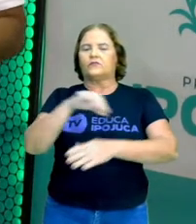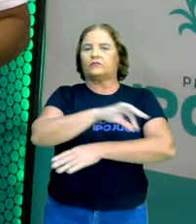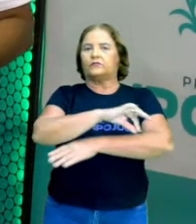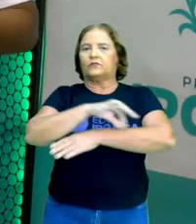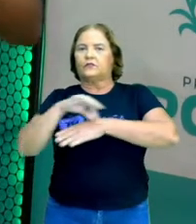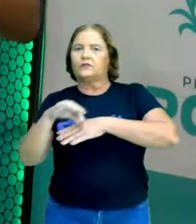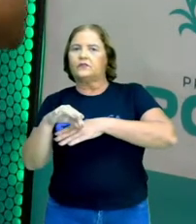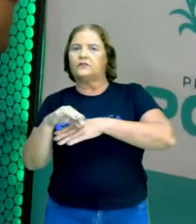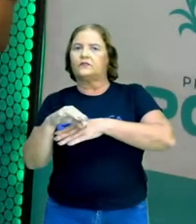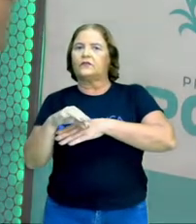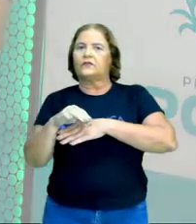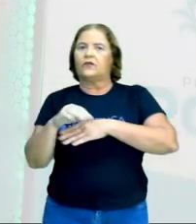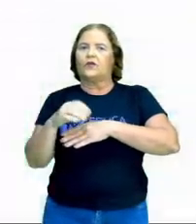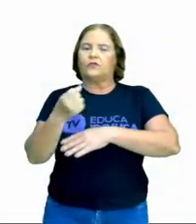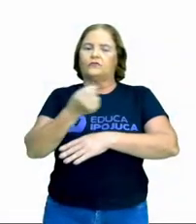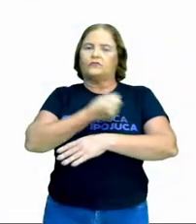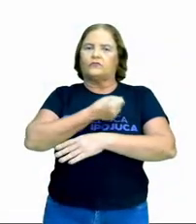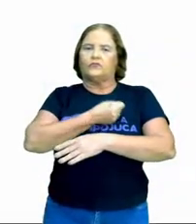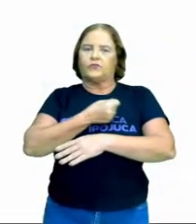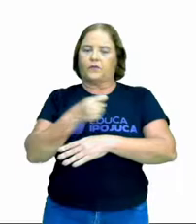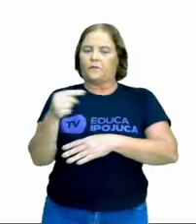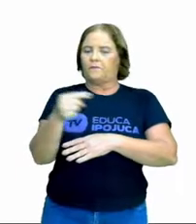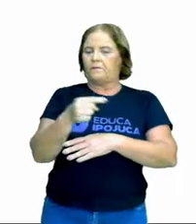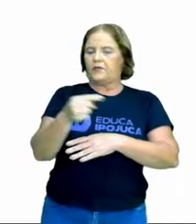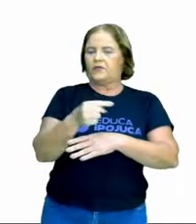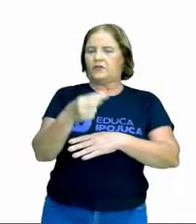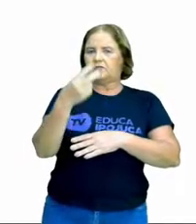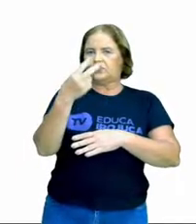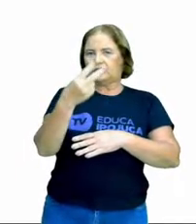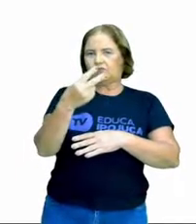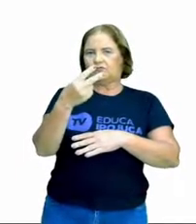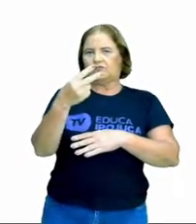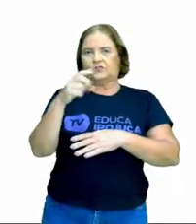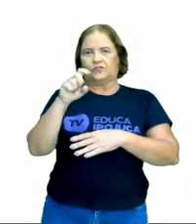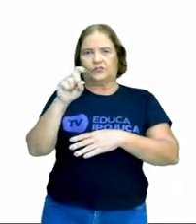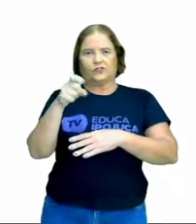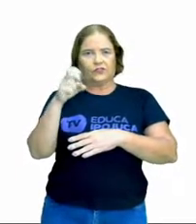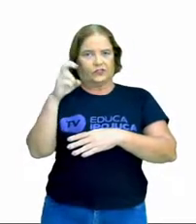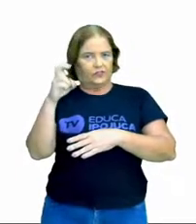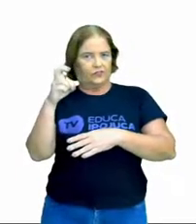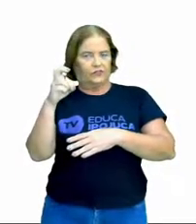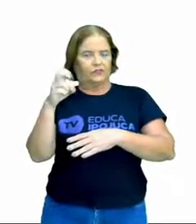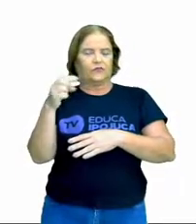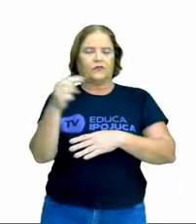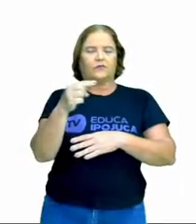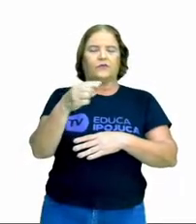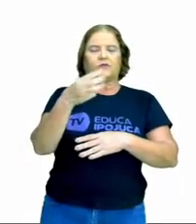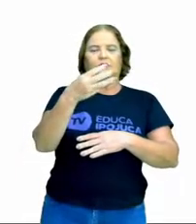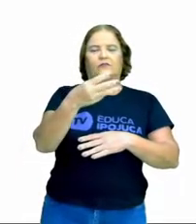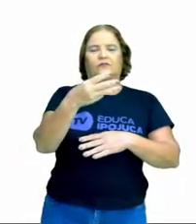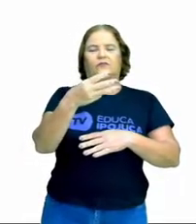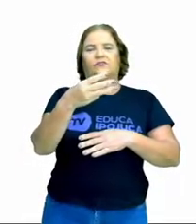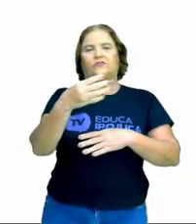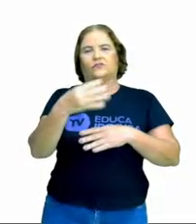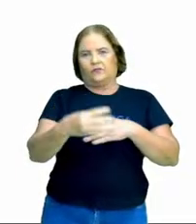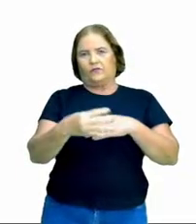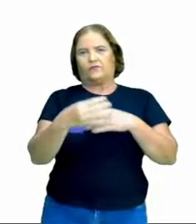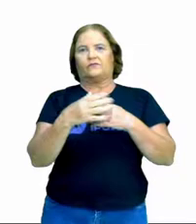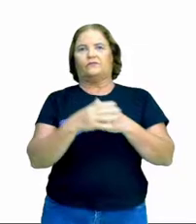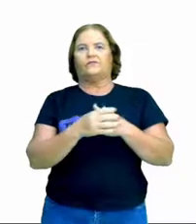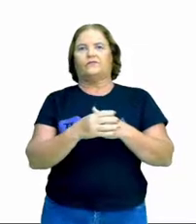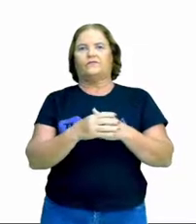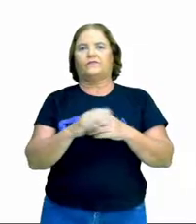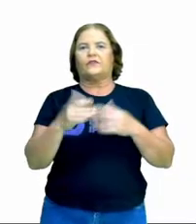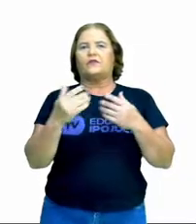seguintes números: menos 2 quintos e 3 quartos. Vamos lá. Menos 2 quintos você